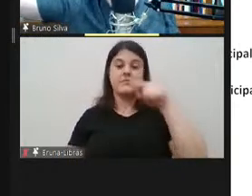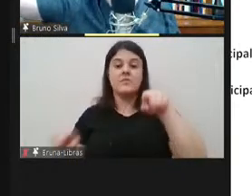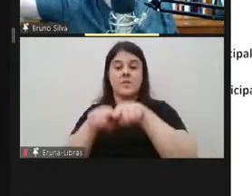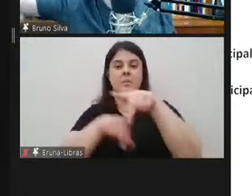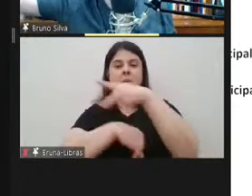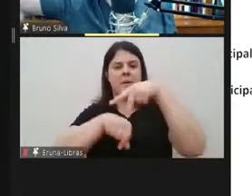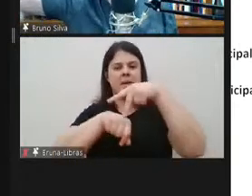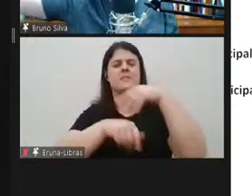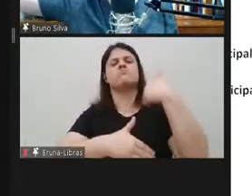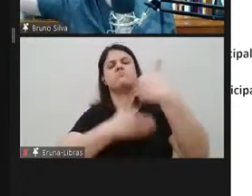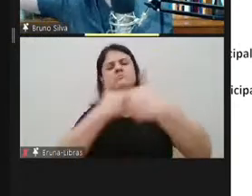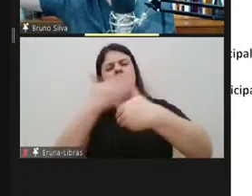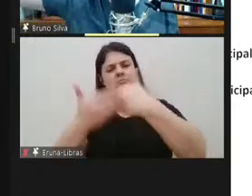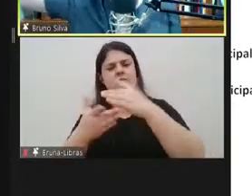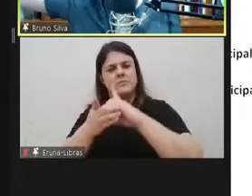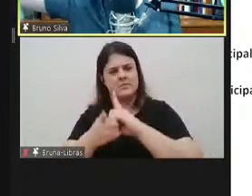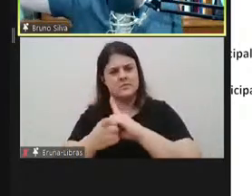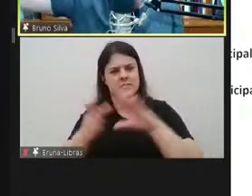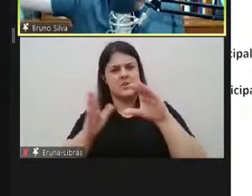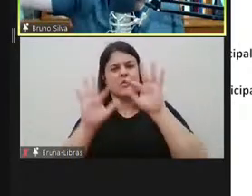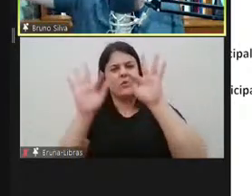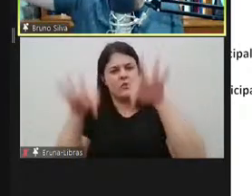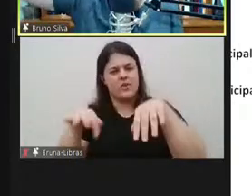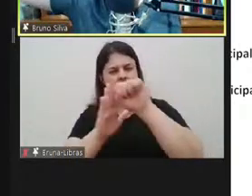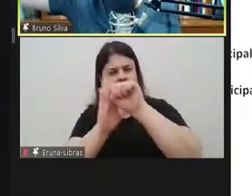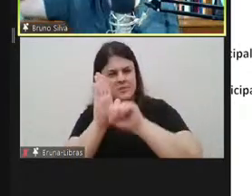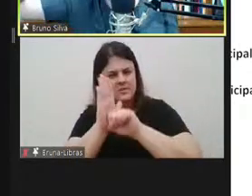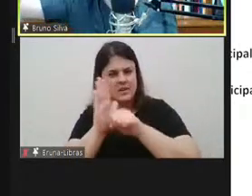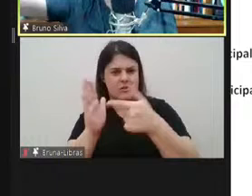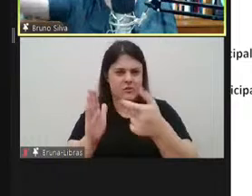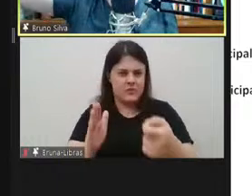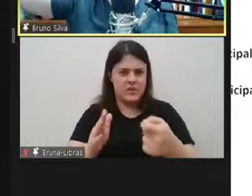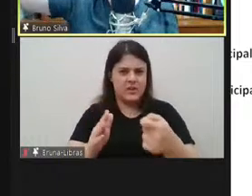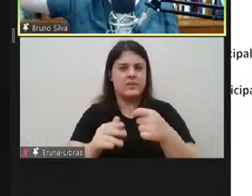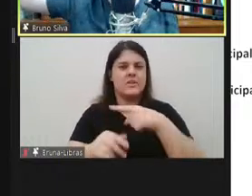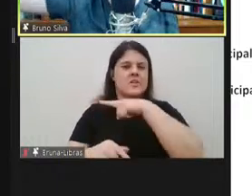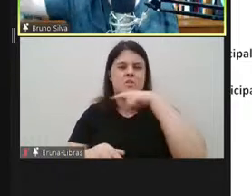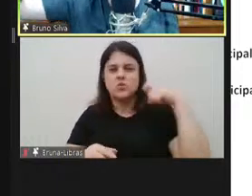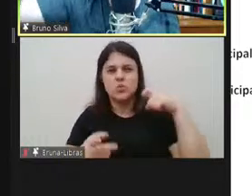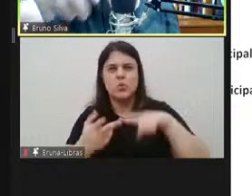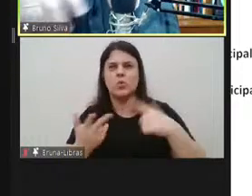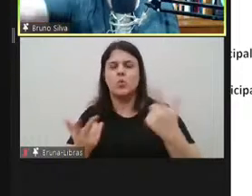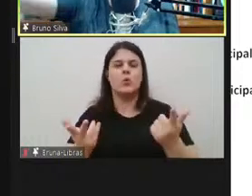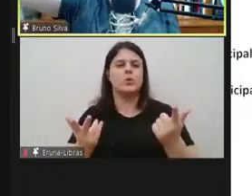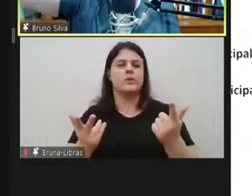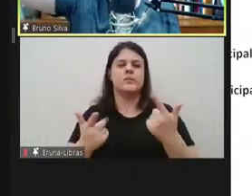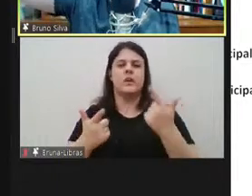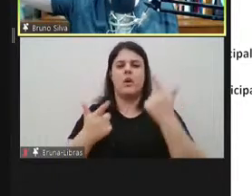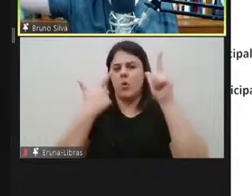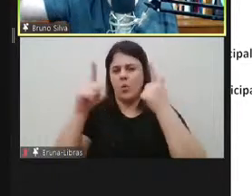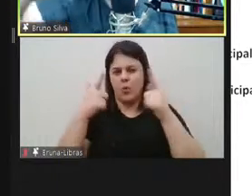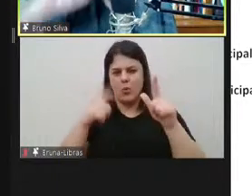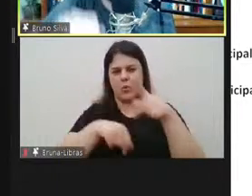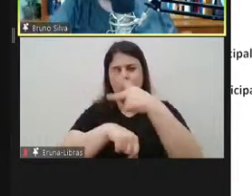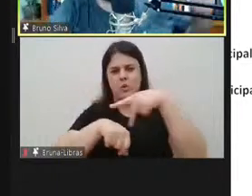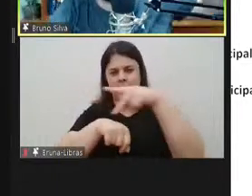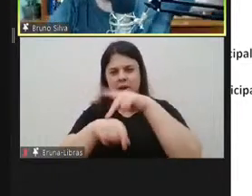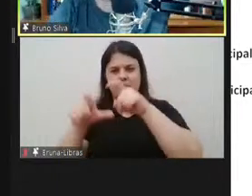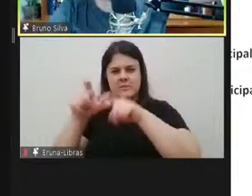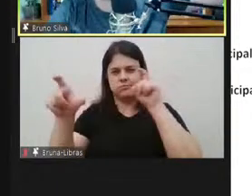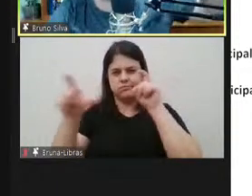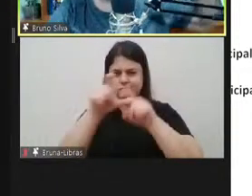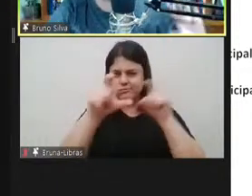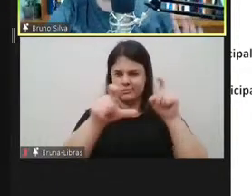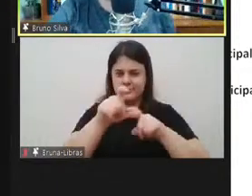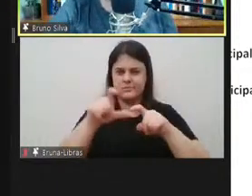países que depois democratizaram o final do século 20 colocados da Rússia às vezes repúblicas socialistas soviéticas os países que funciona Independentes na